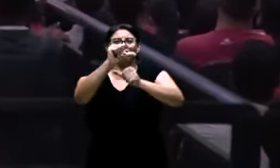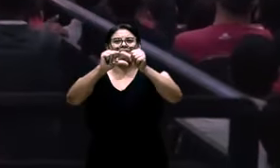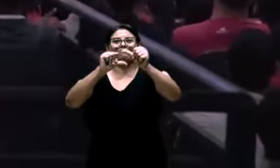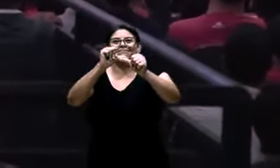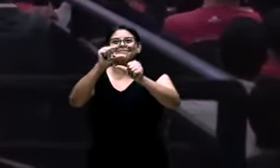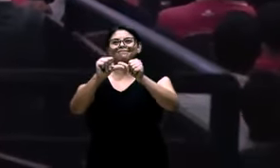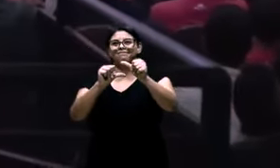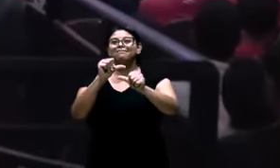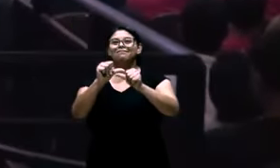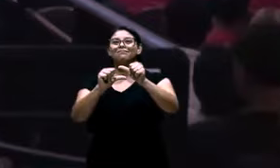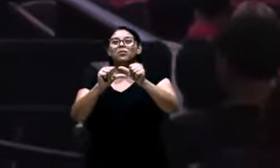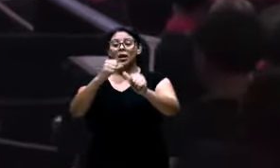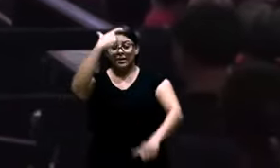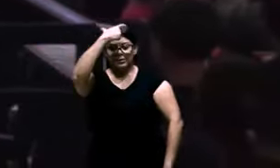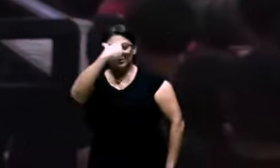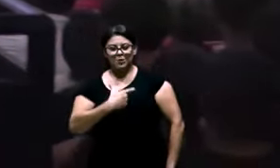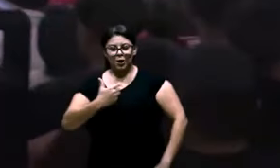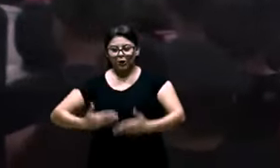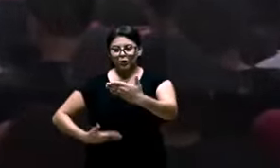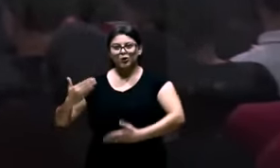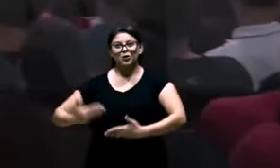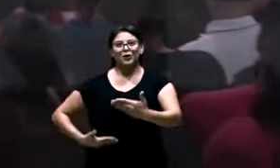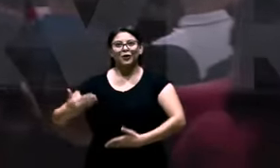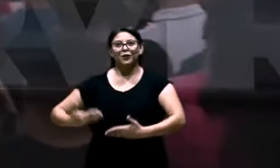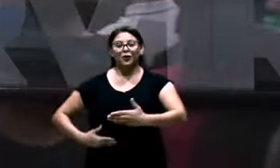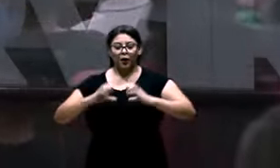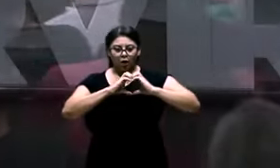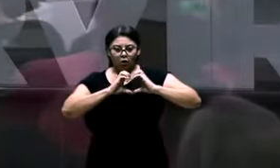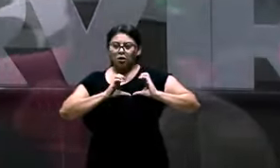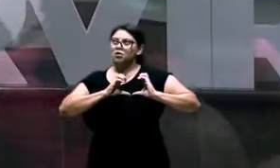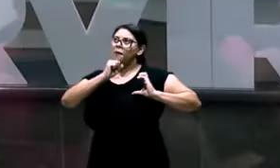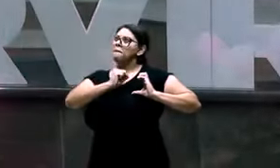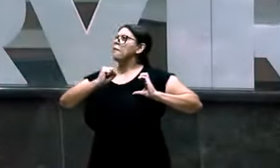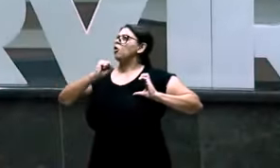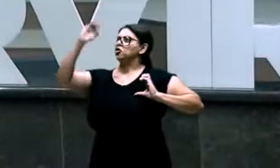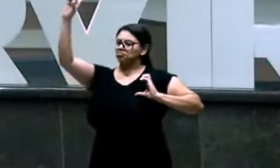Para ser e servir é abrir mão dos privilégios.